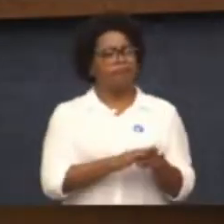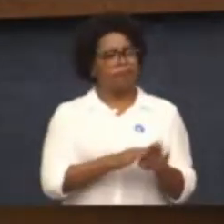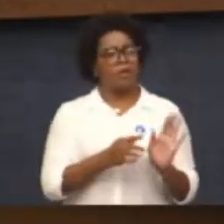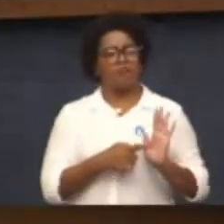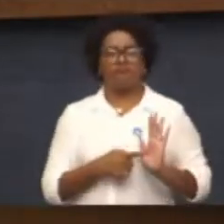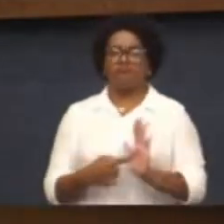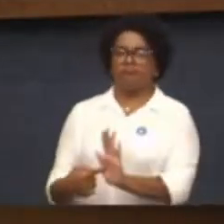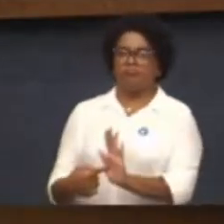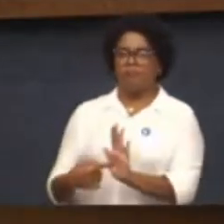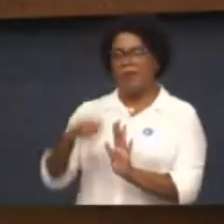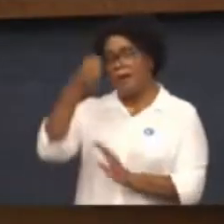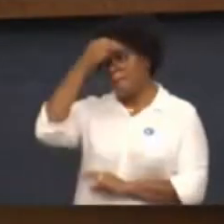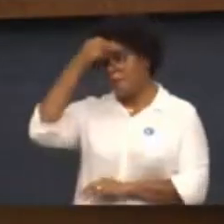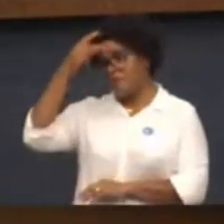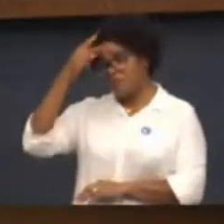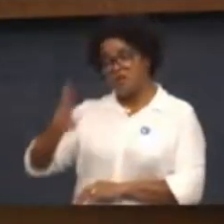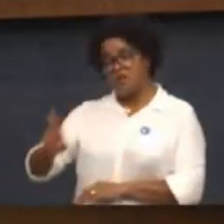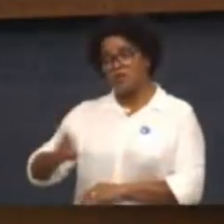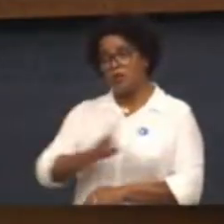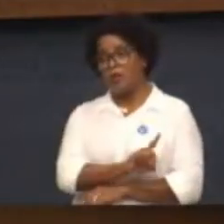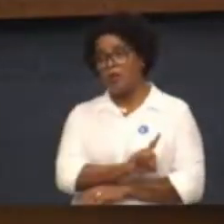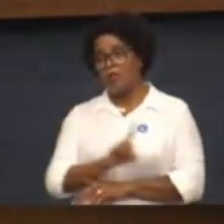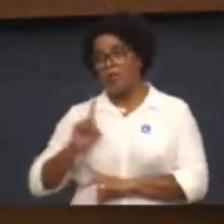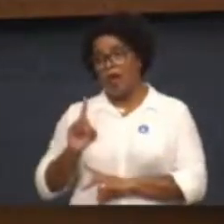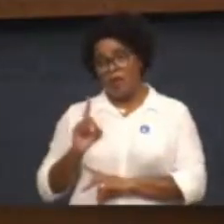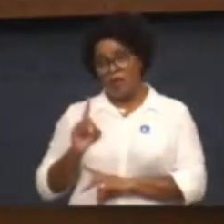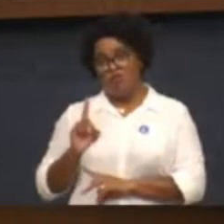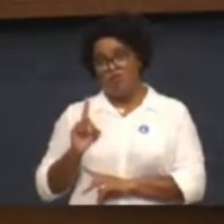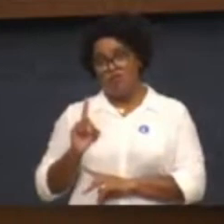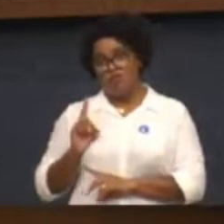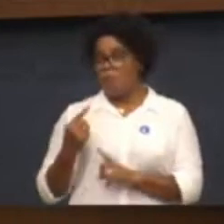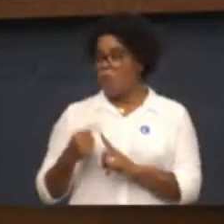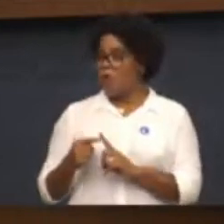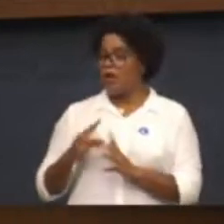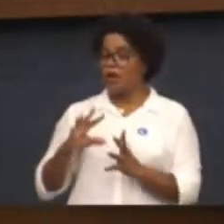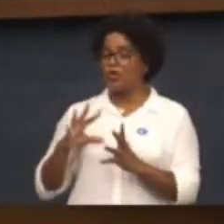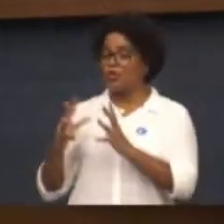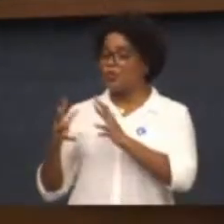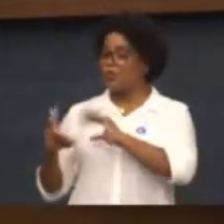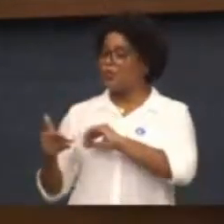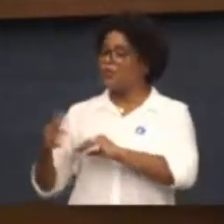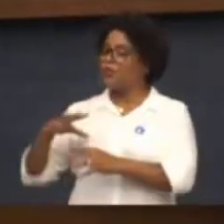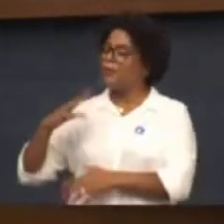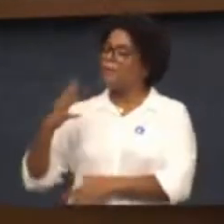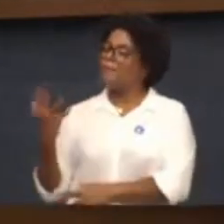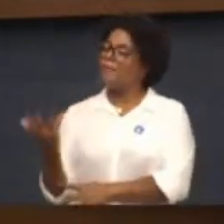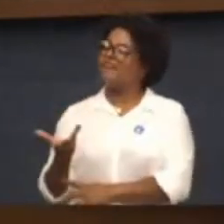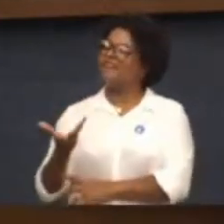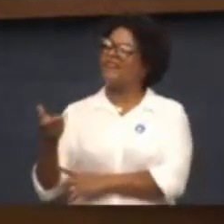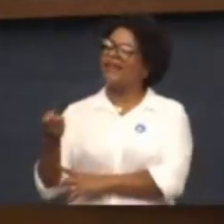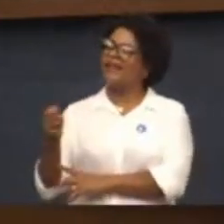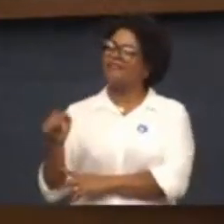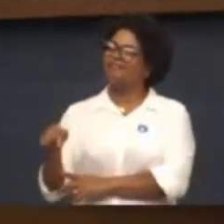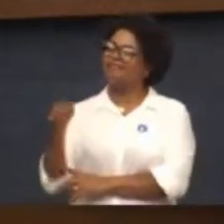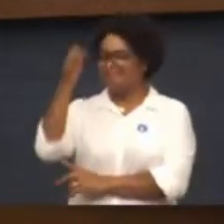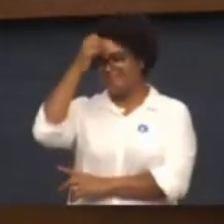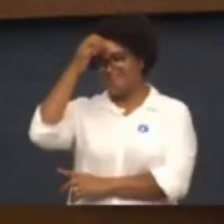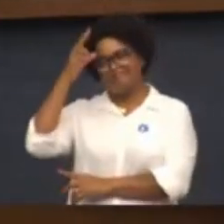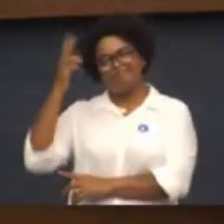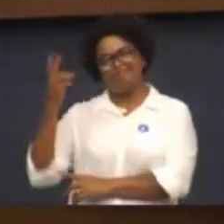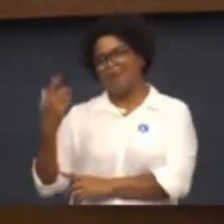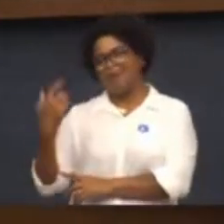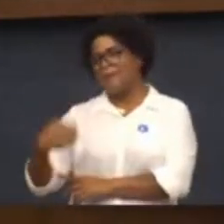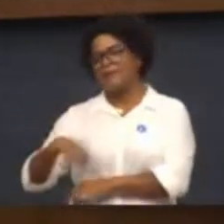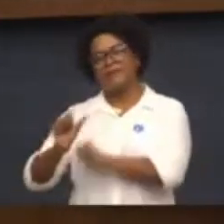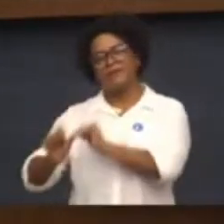para variar, deu a resposta não, porque tudo está perfeito no mundo da prefeitura, não existe necessidade de melhoria de nada.